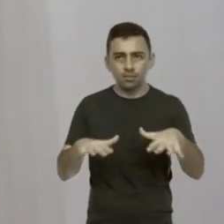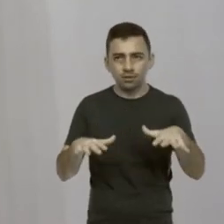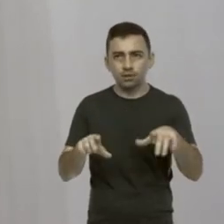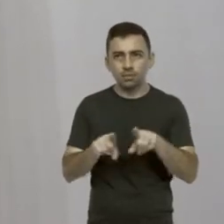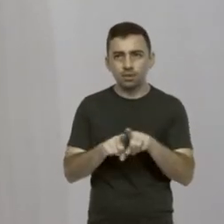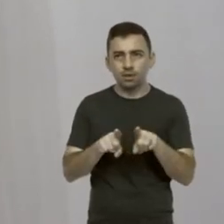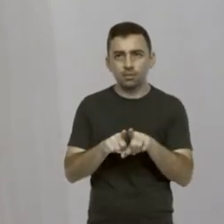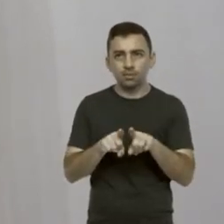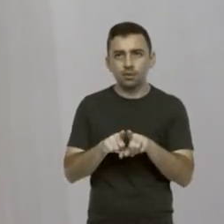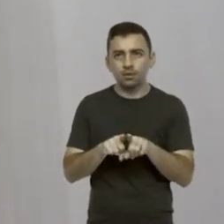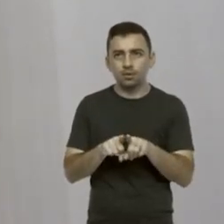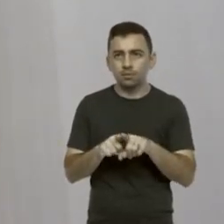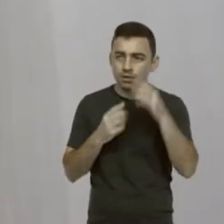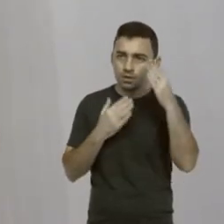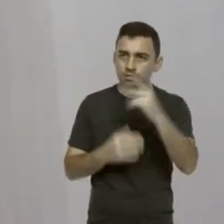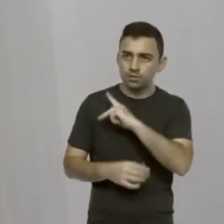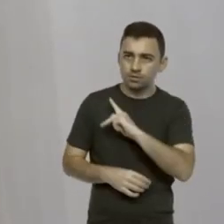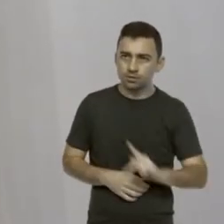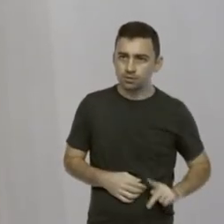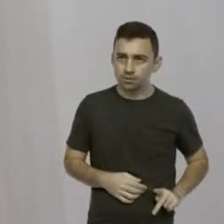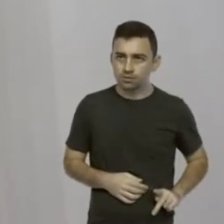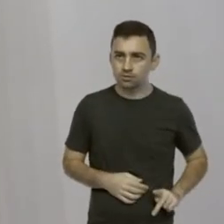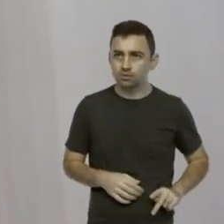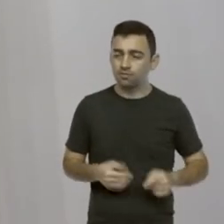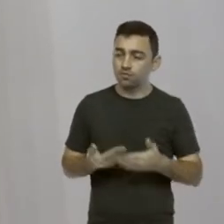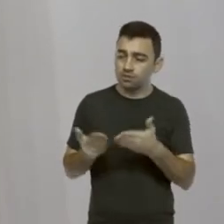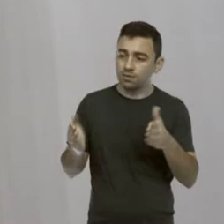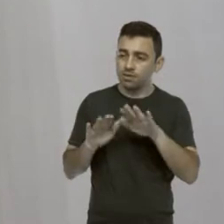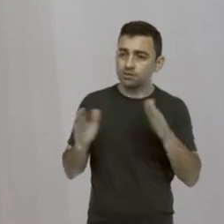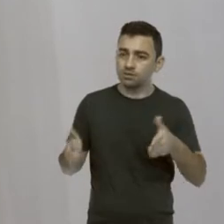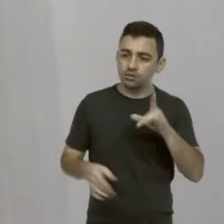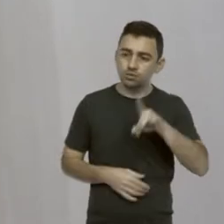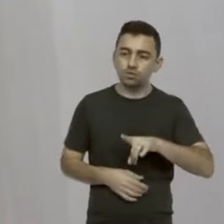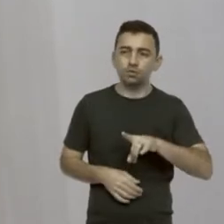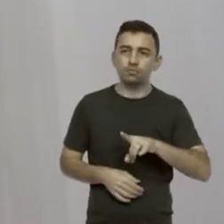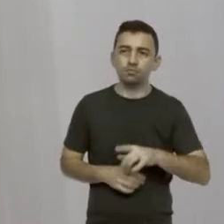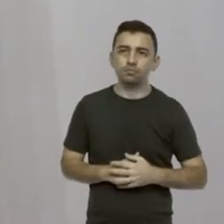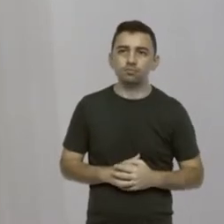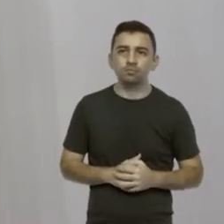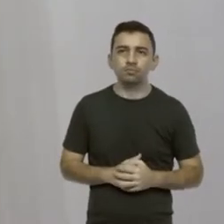obrigado, presidente, de coração. A mesa diretora, eu sim.